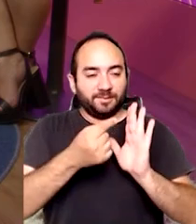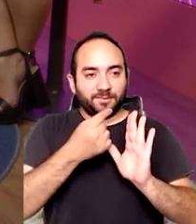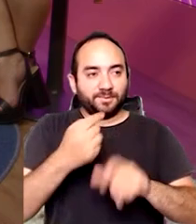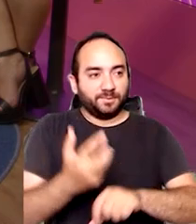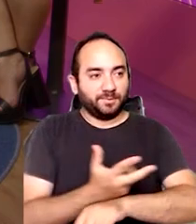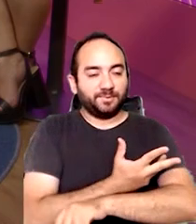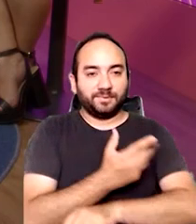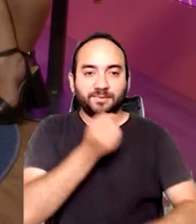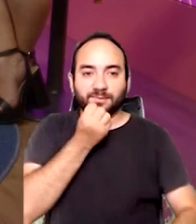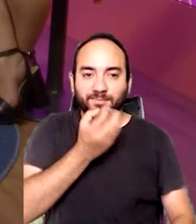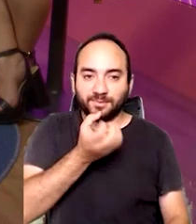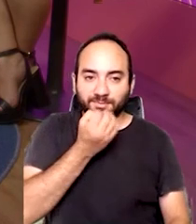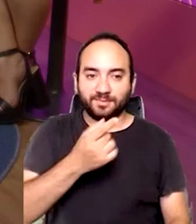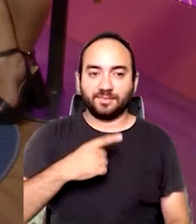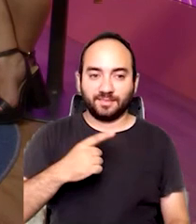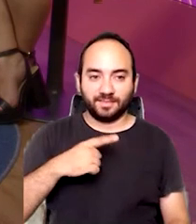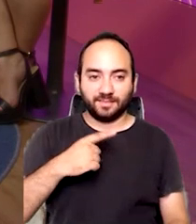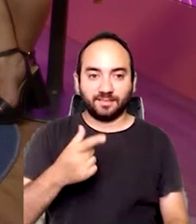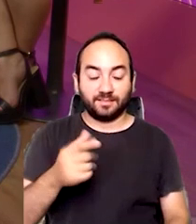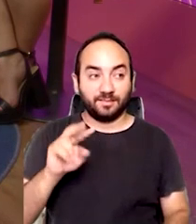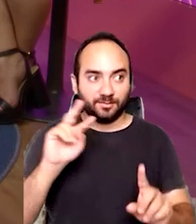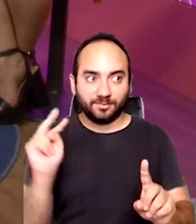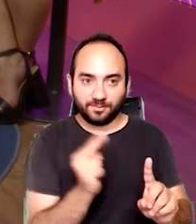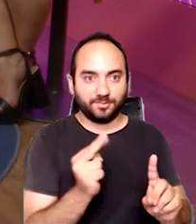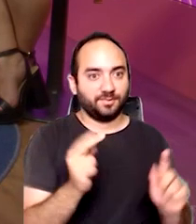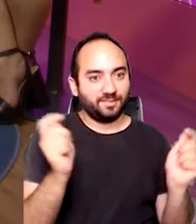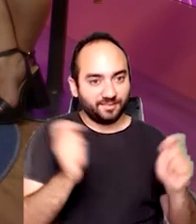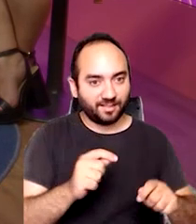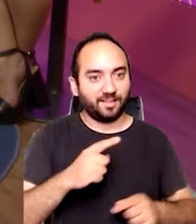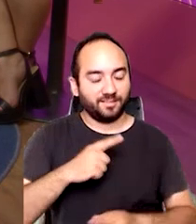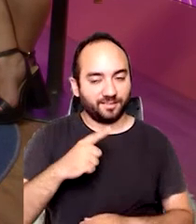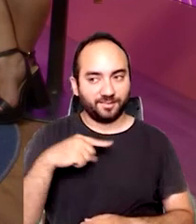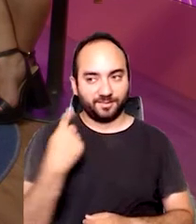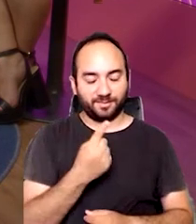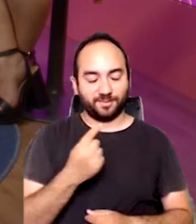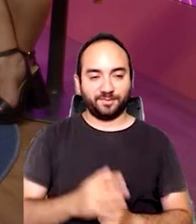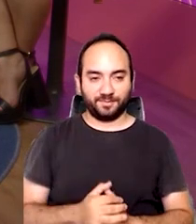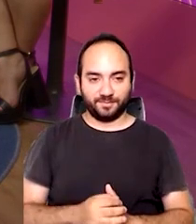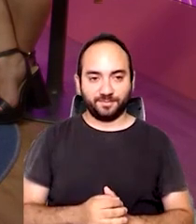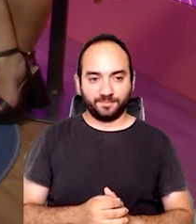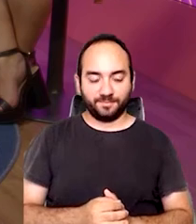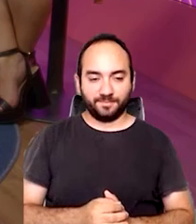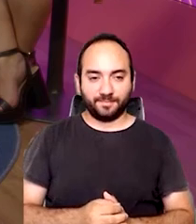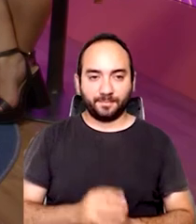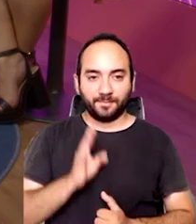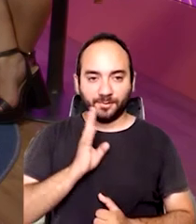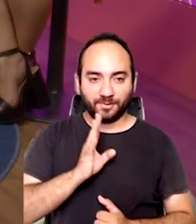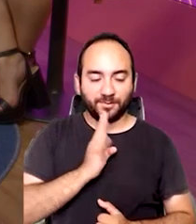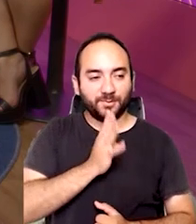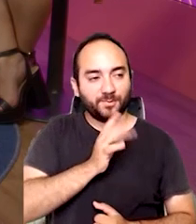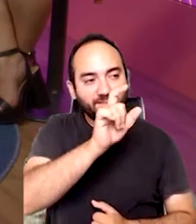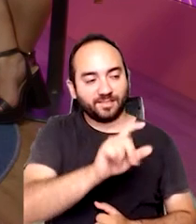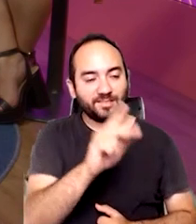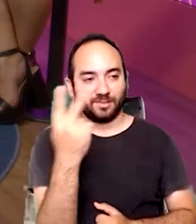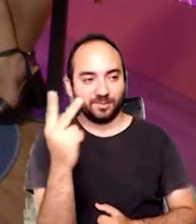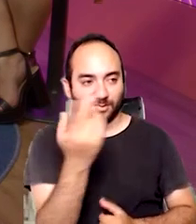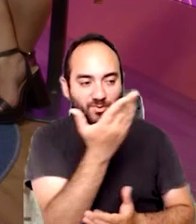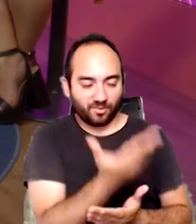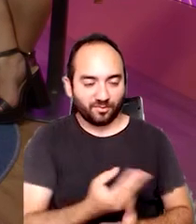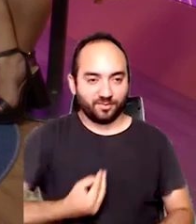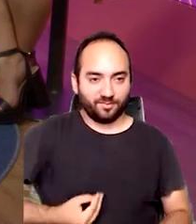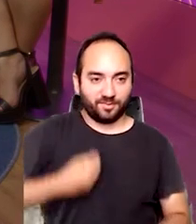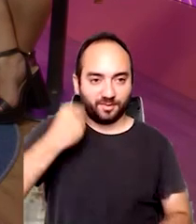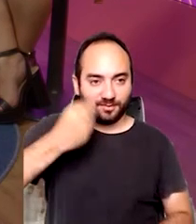impactadas com as cores foram muito foi chamou bastante atenção a esse vídeo pra gente foi muito legal conhecer a história